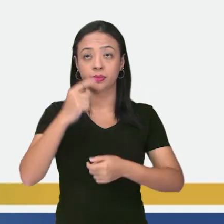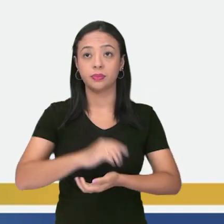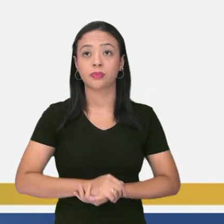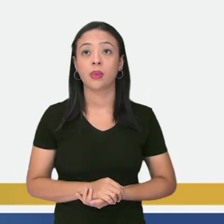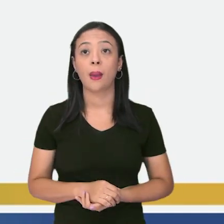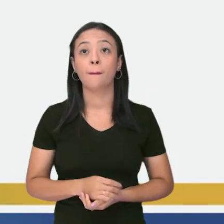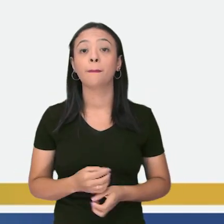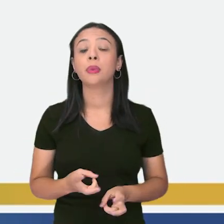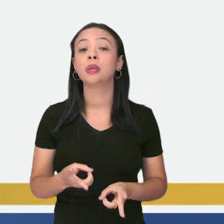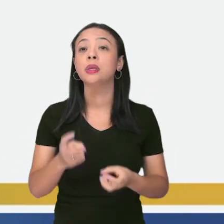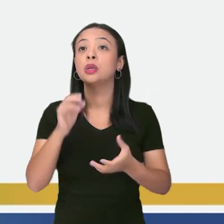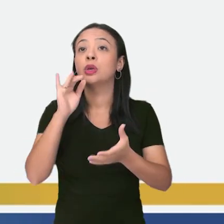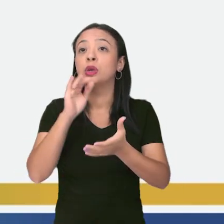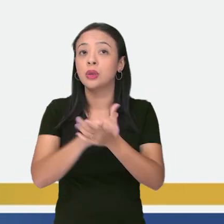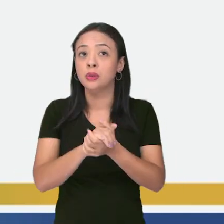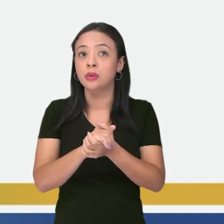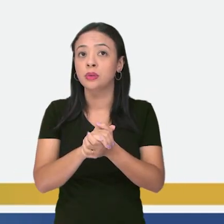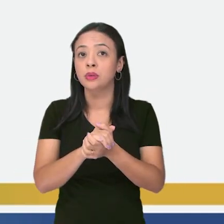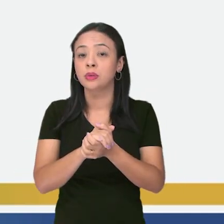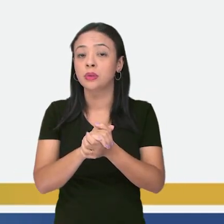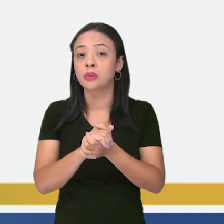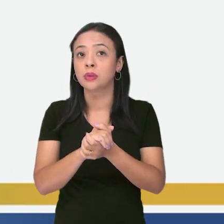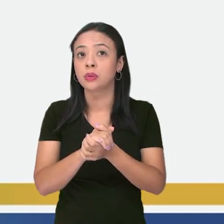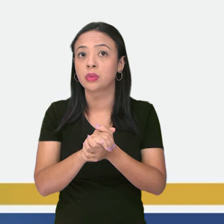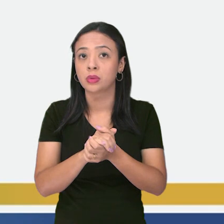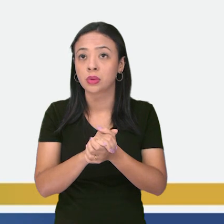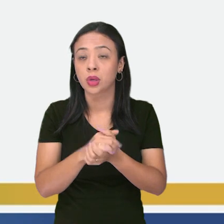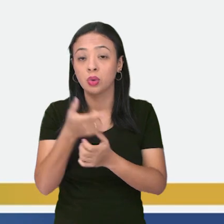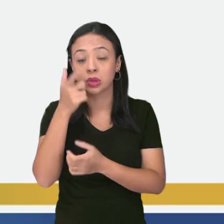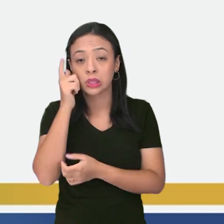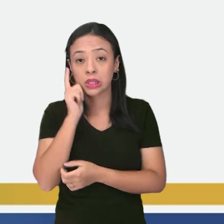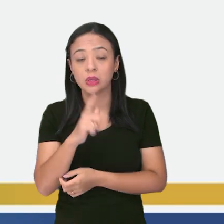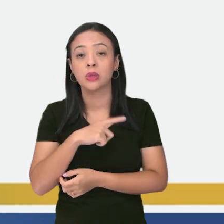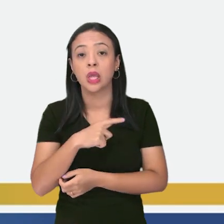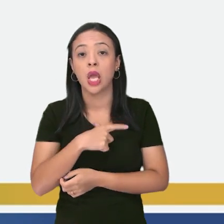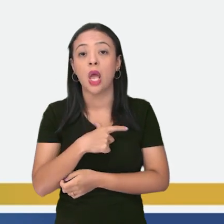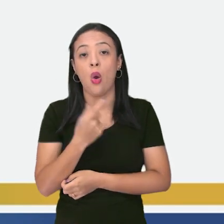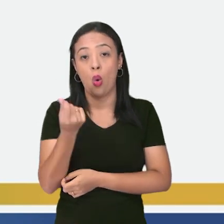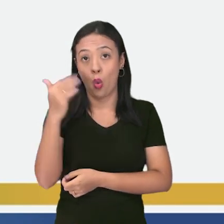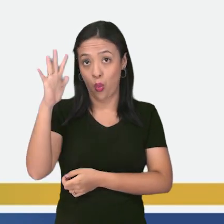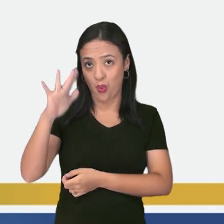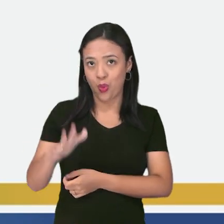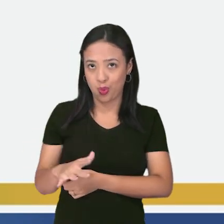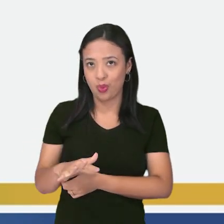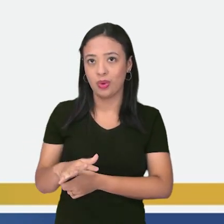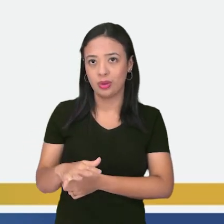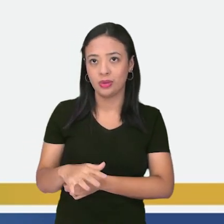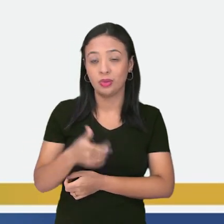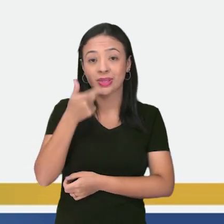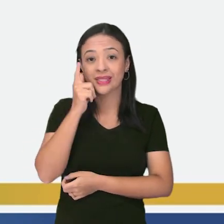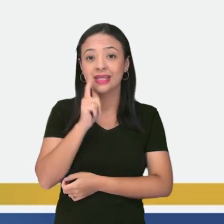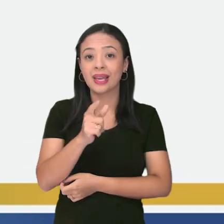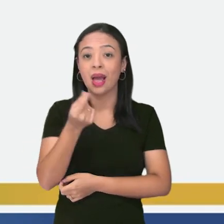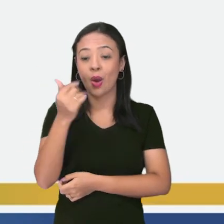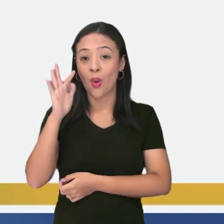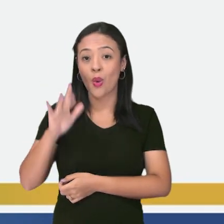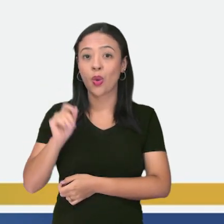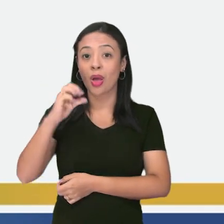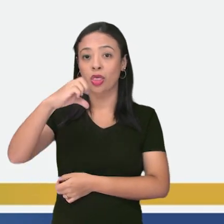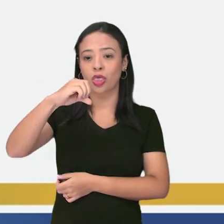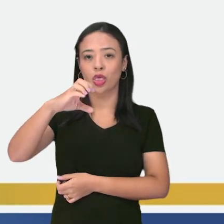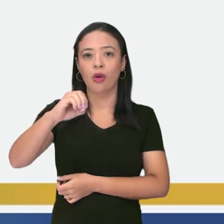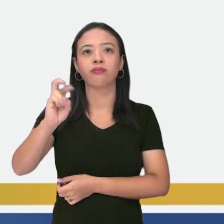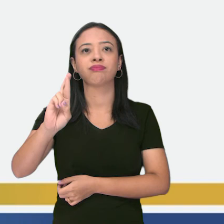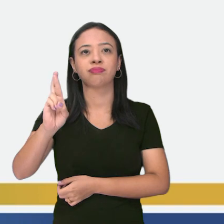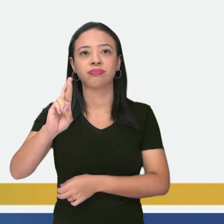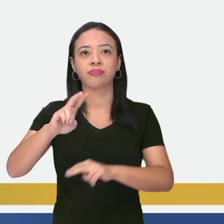vemos que o casal que adquiriu o pacote promocional fará uma economia de R$ 90.